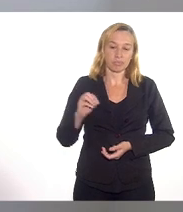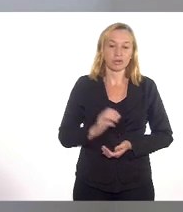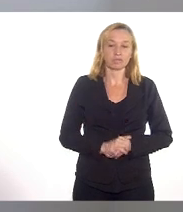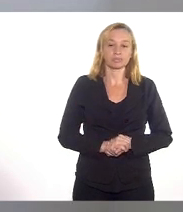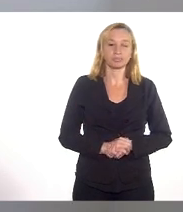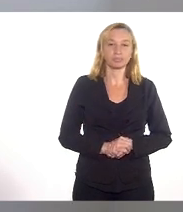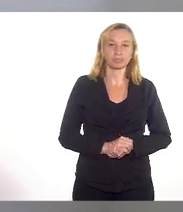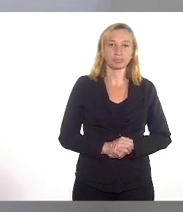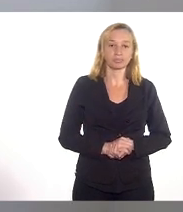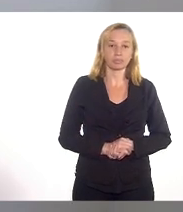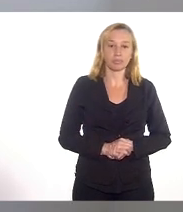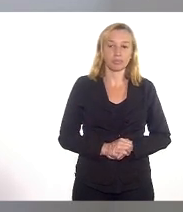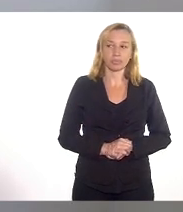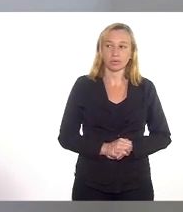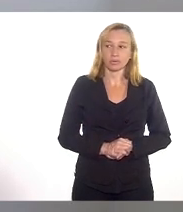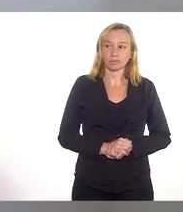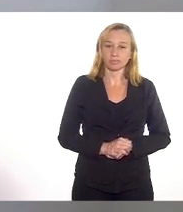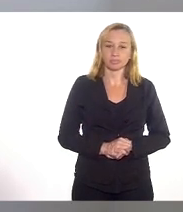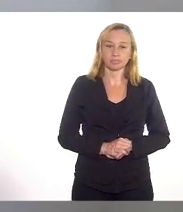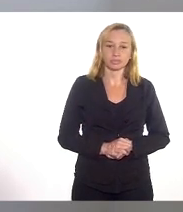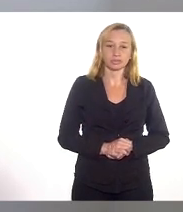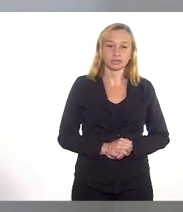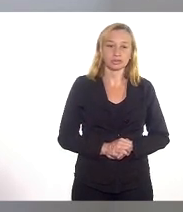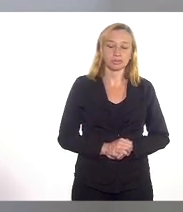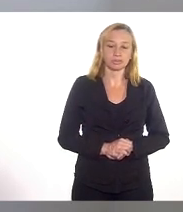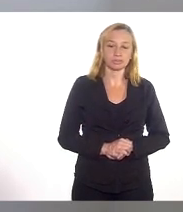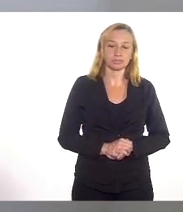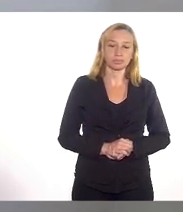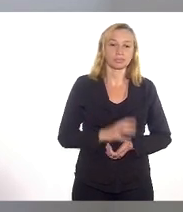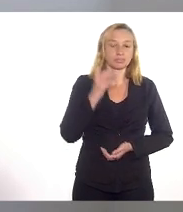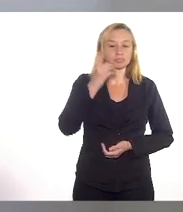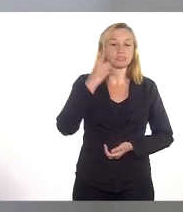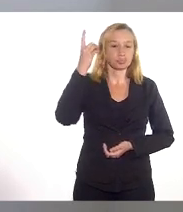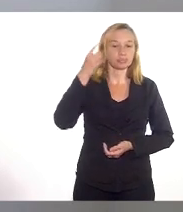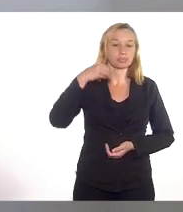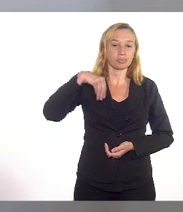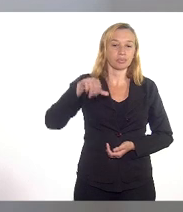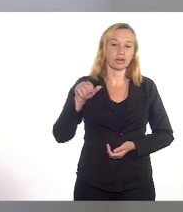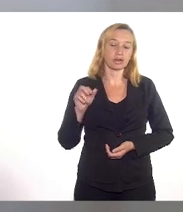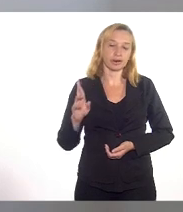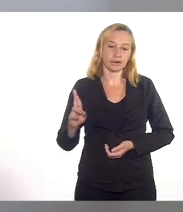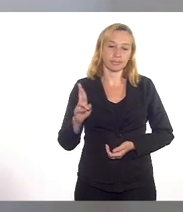Deputado Marcos Abraão. Deputado Marcos Miller.